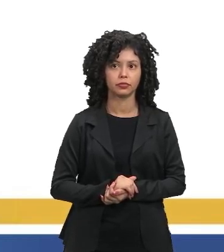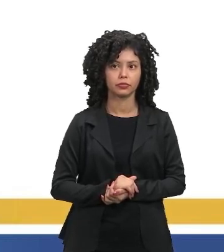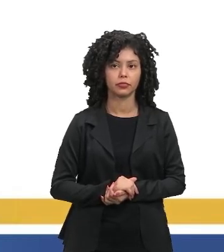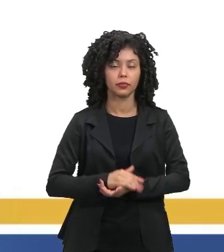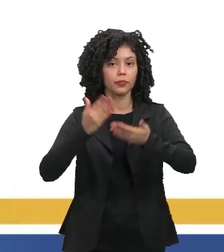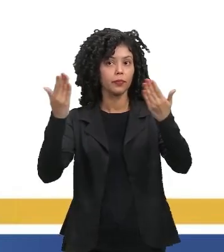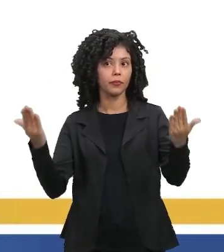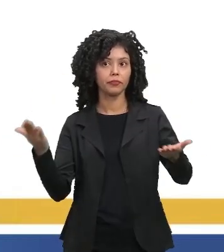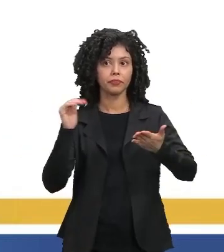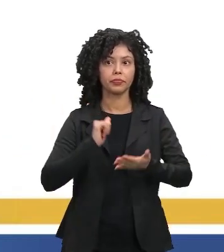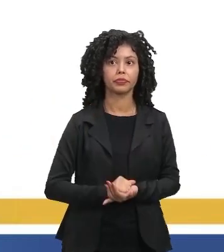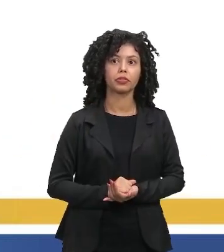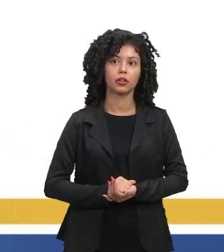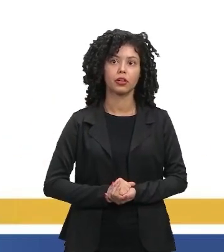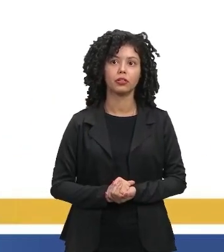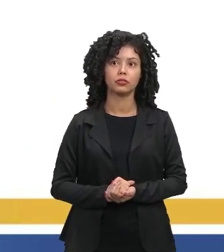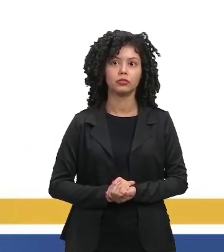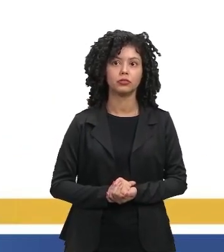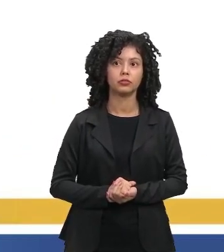Então,